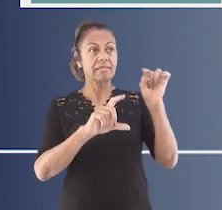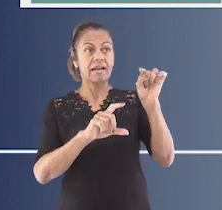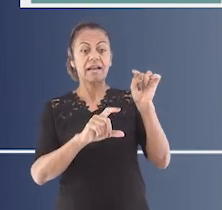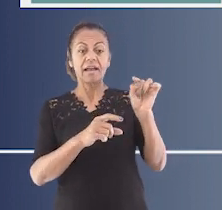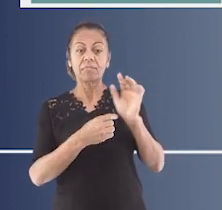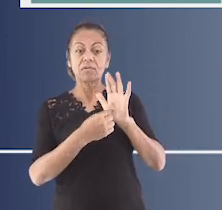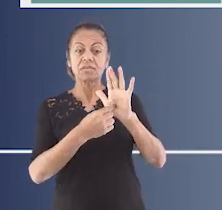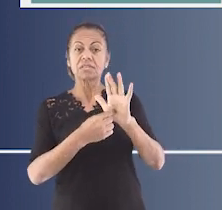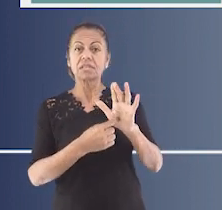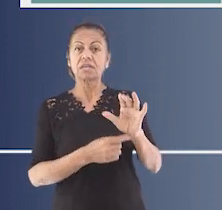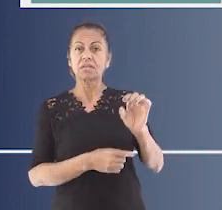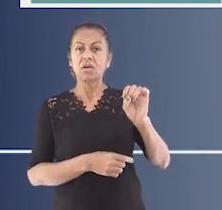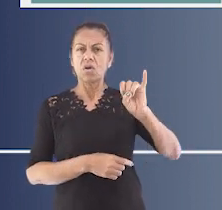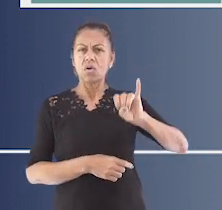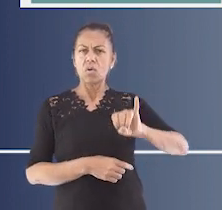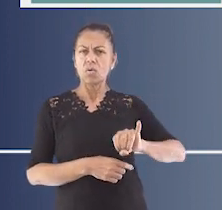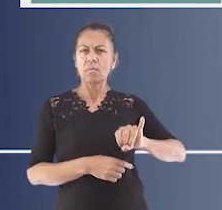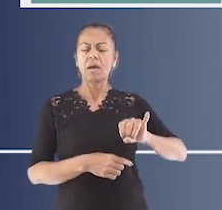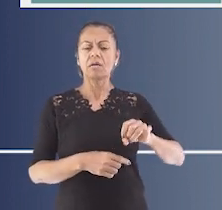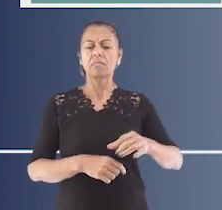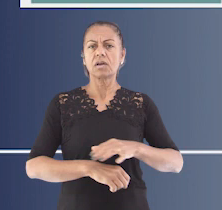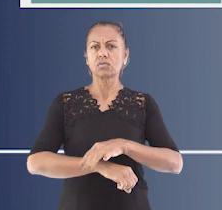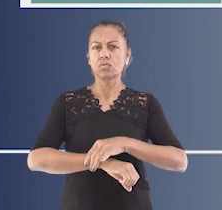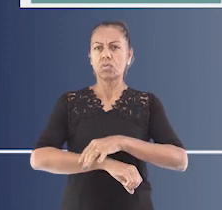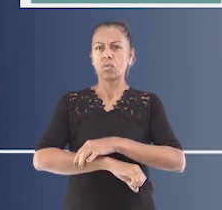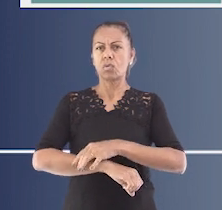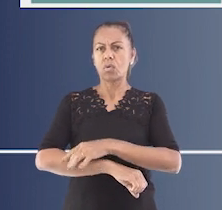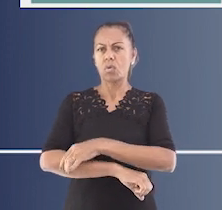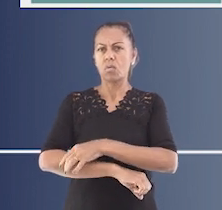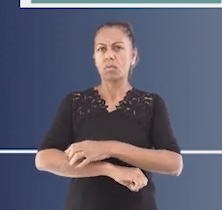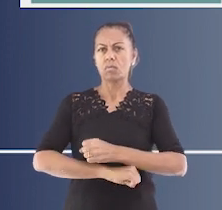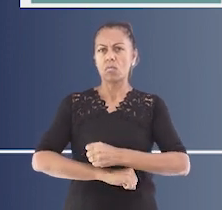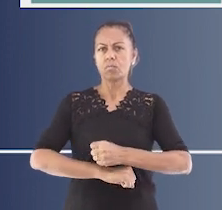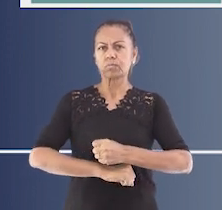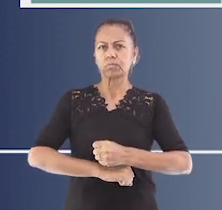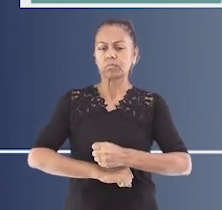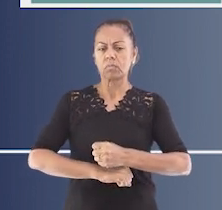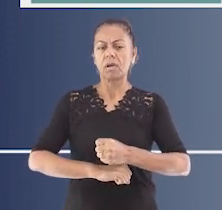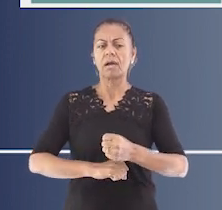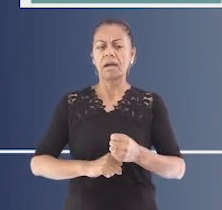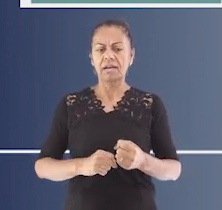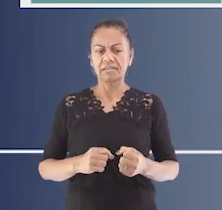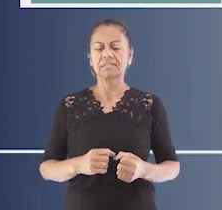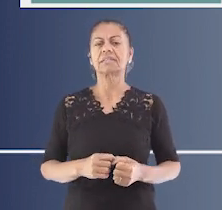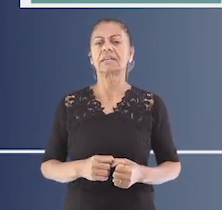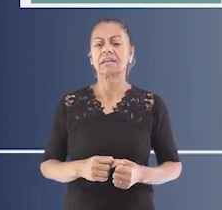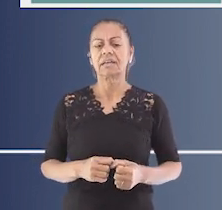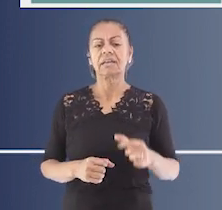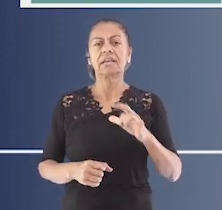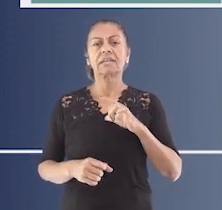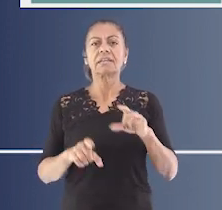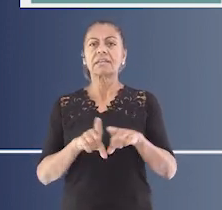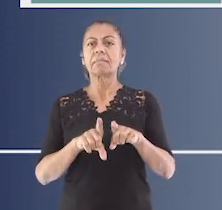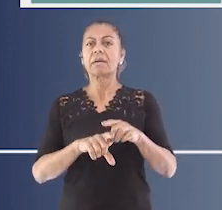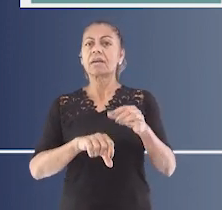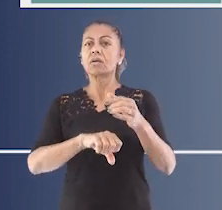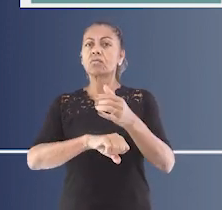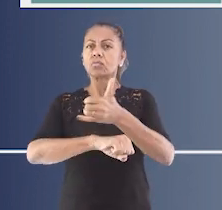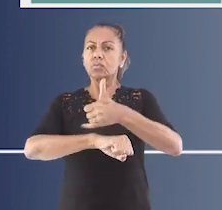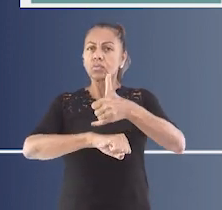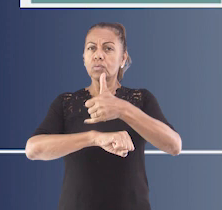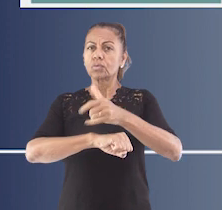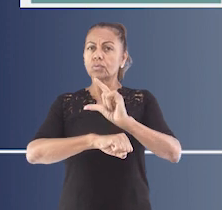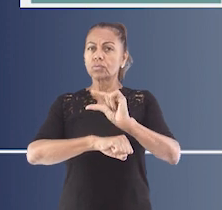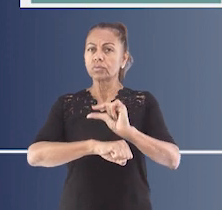muscular. As mesomorfas representam pela figura ao meio, são aquelas que apresentam